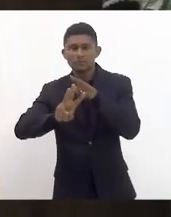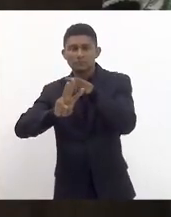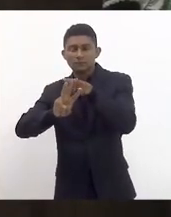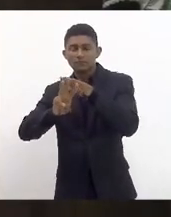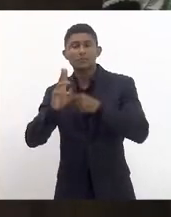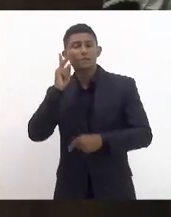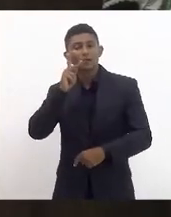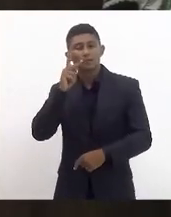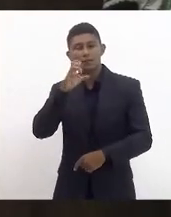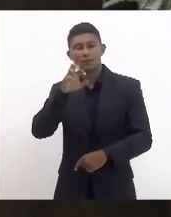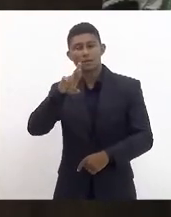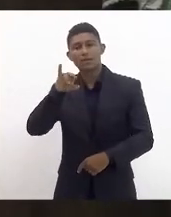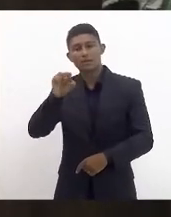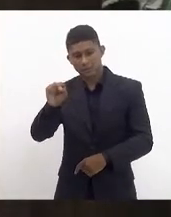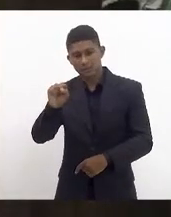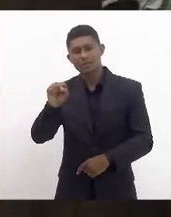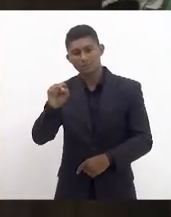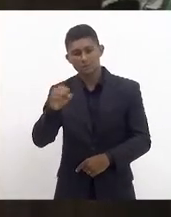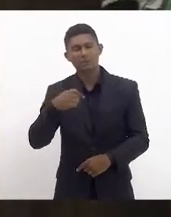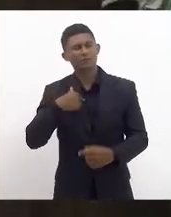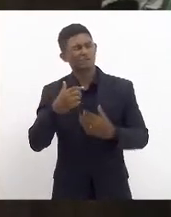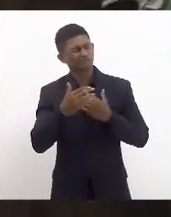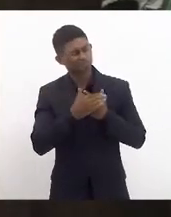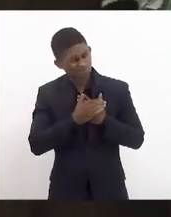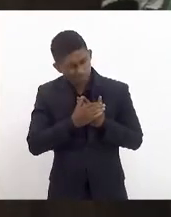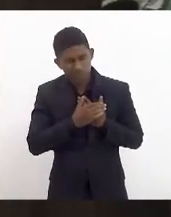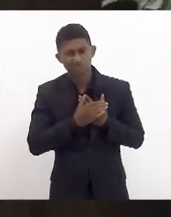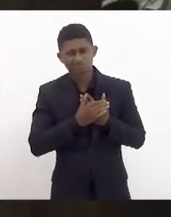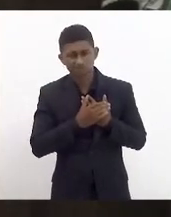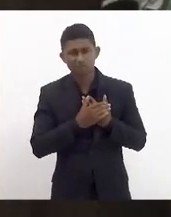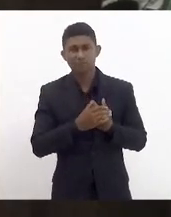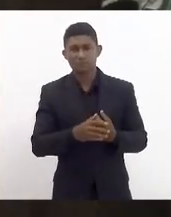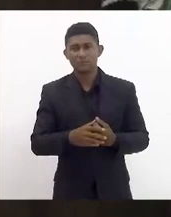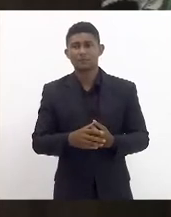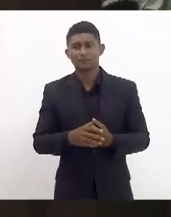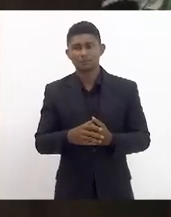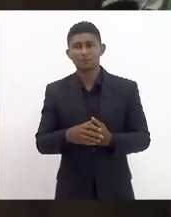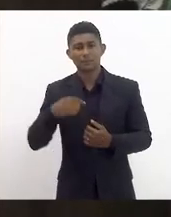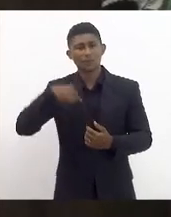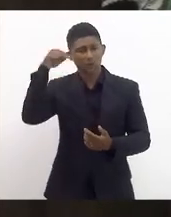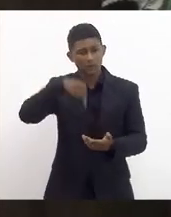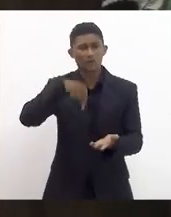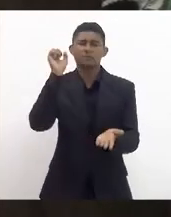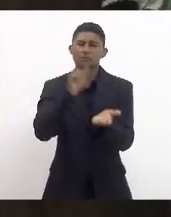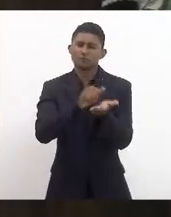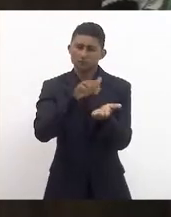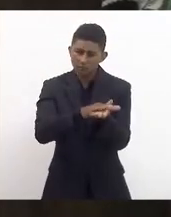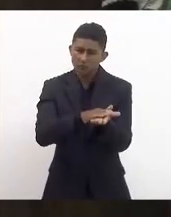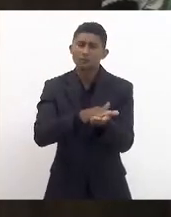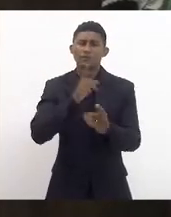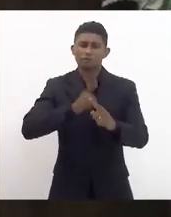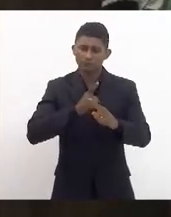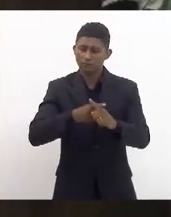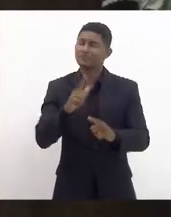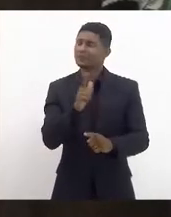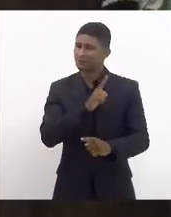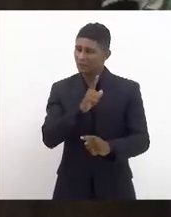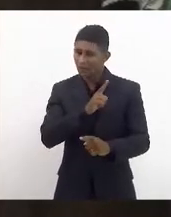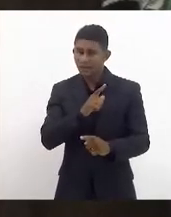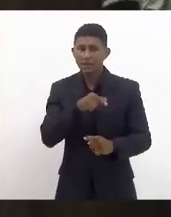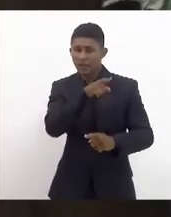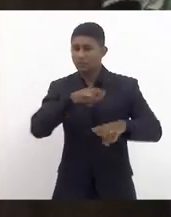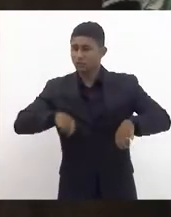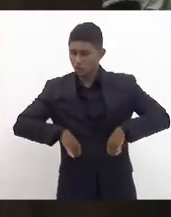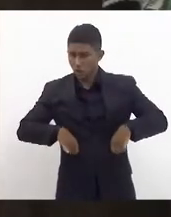Gêmeas, com quem eu me solidarizo, fazendo aqui essa denúncia da perseguição que ela está